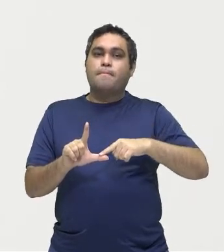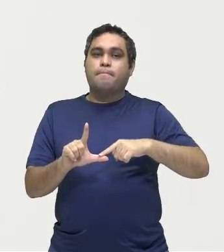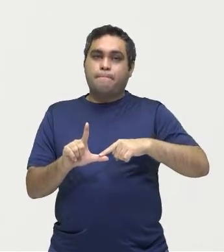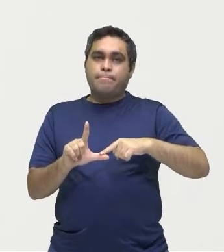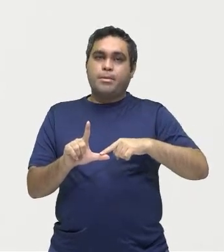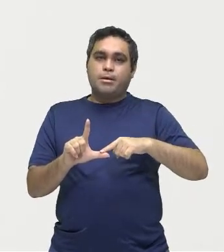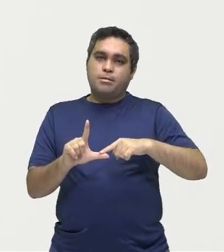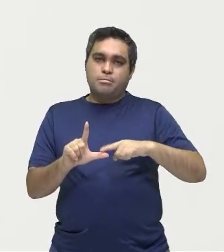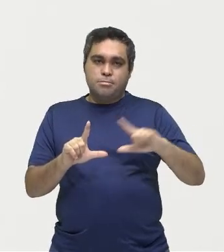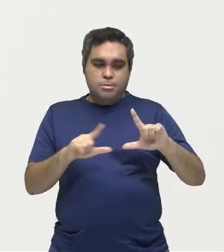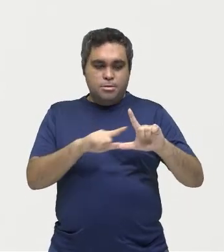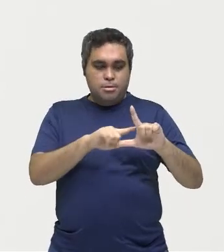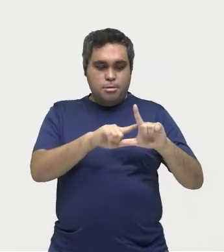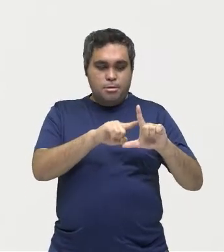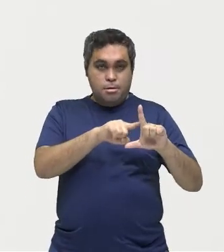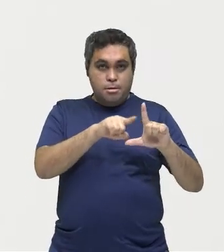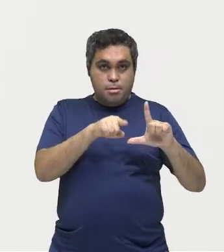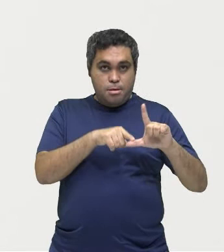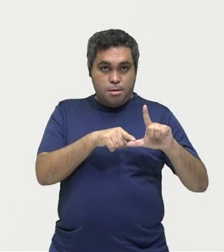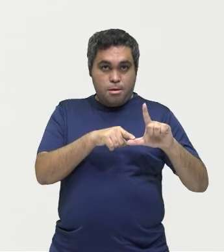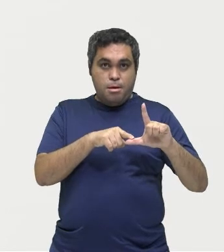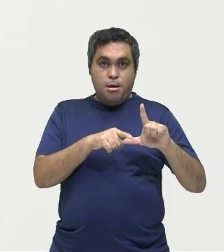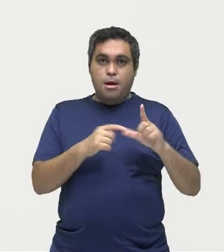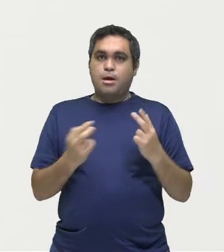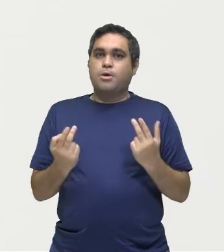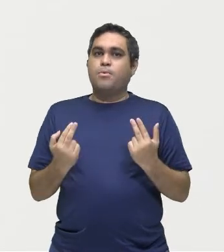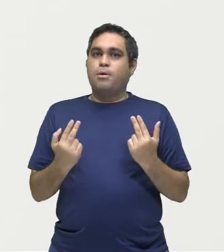base, são iguais.